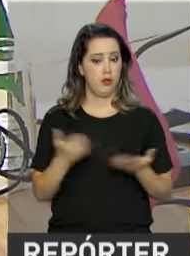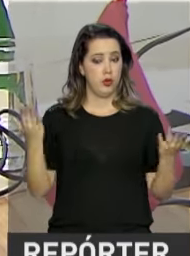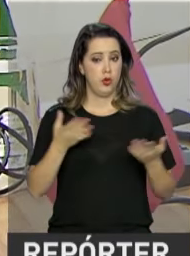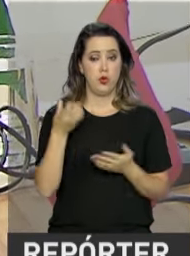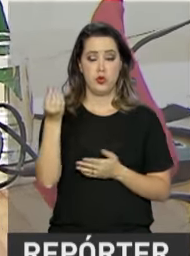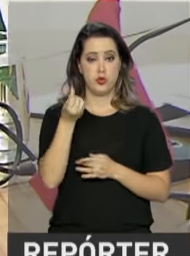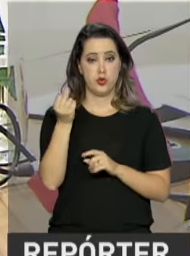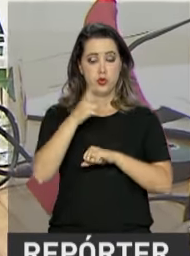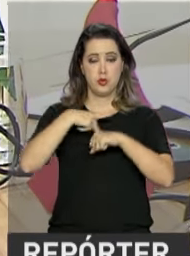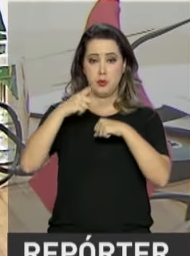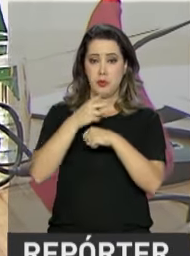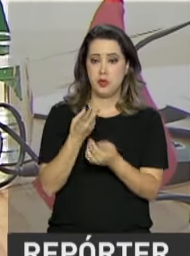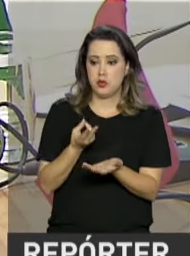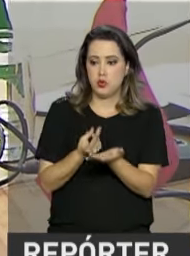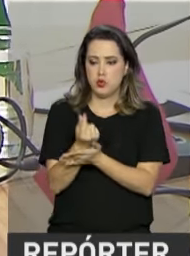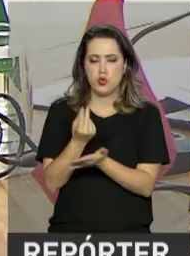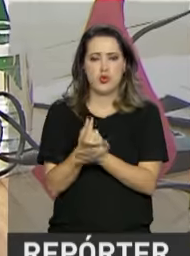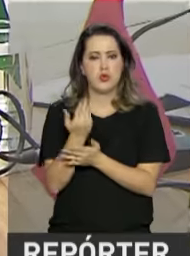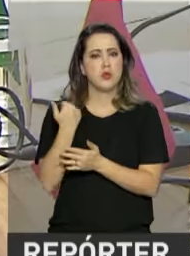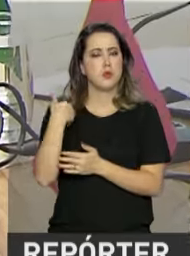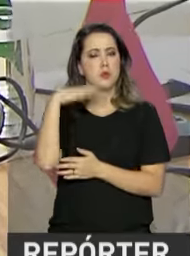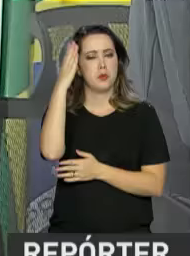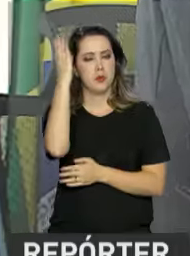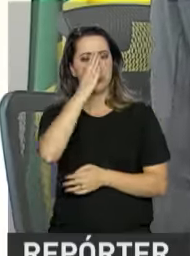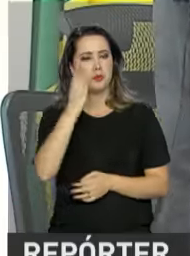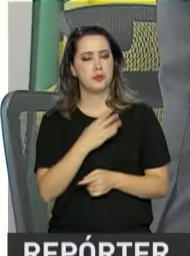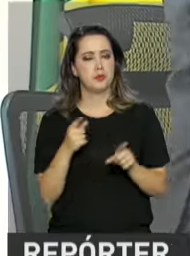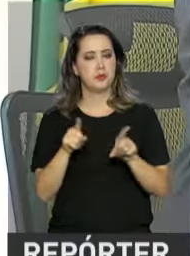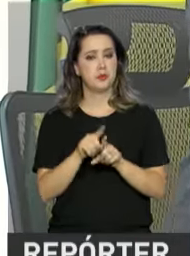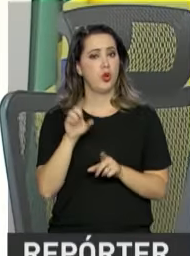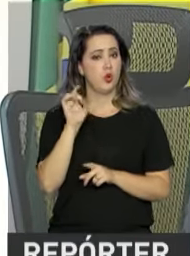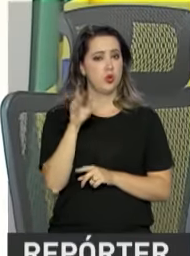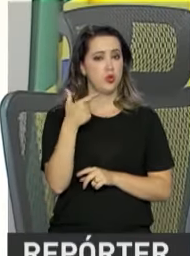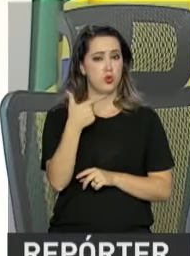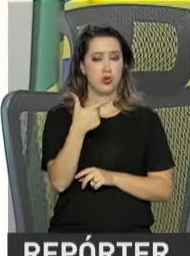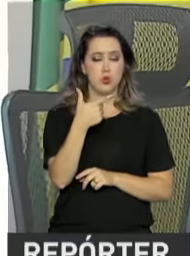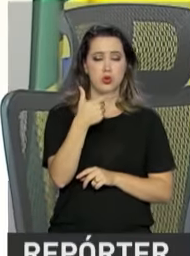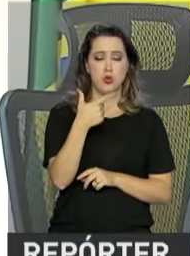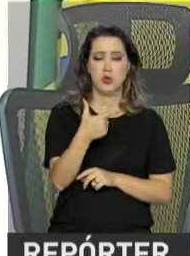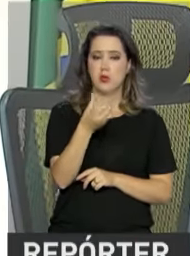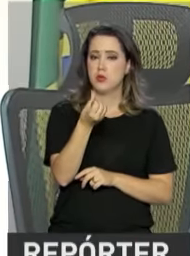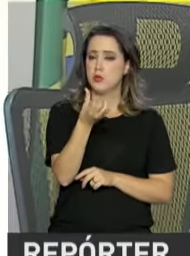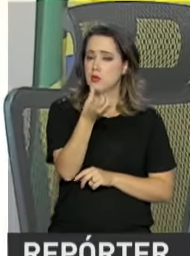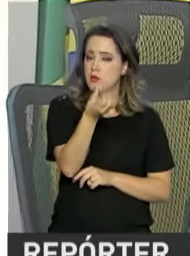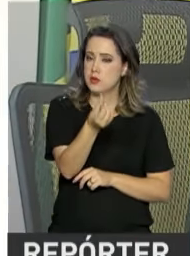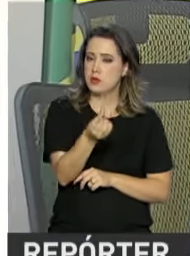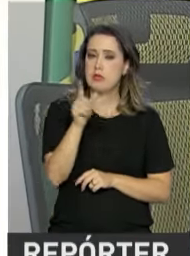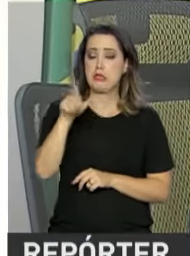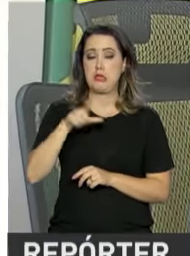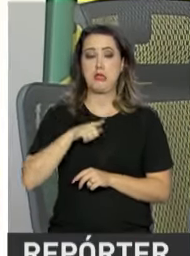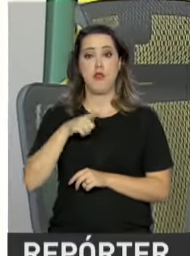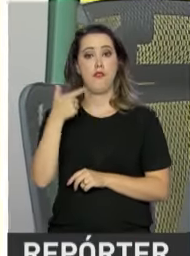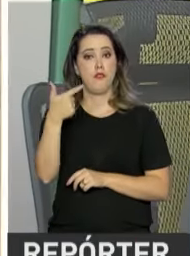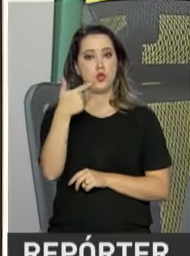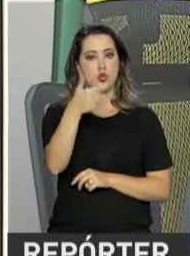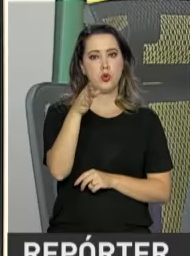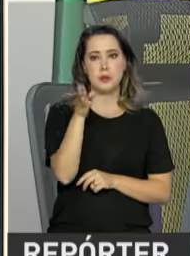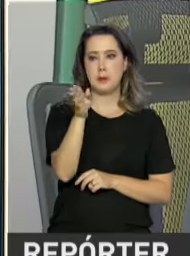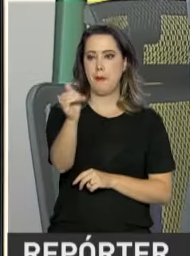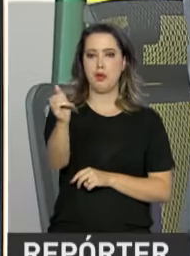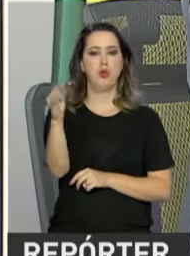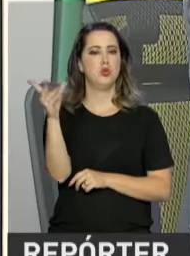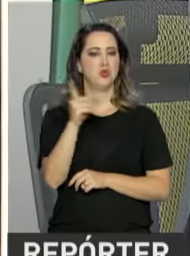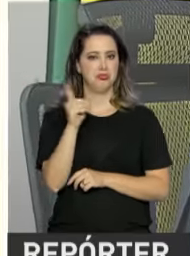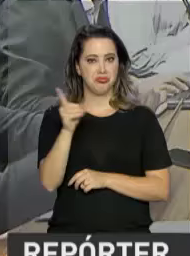que mais investe no Brasil. Somente em 2016 foram 22 bilhões de dólares. Com o acordo, este número pode